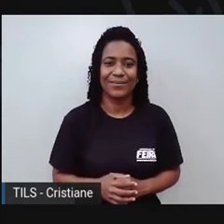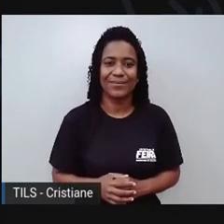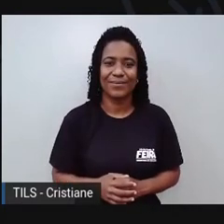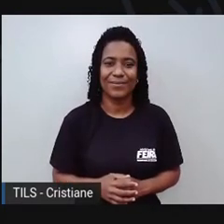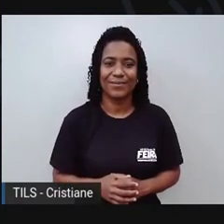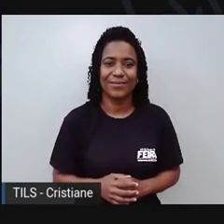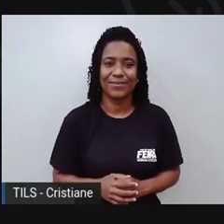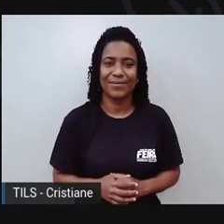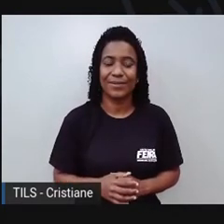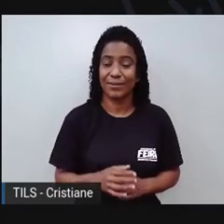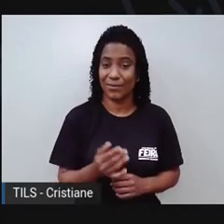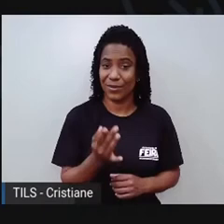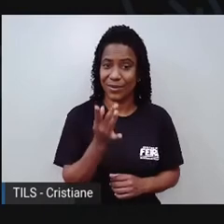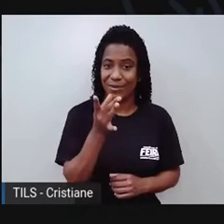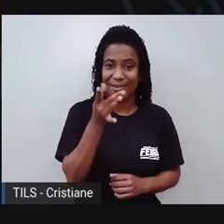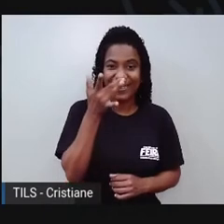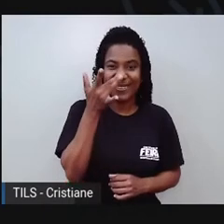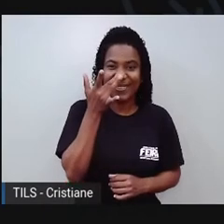Bota, aperta.